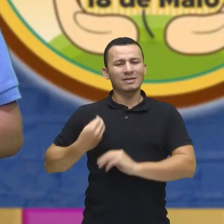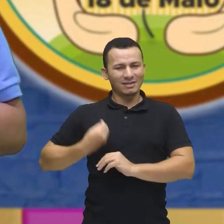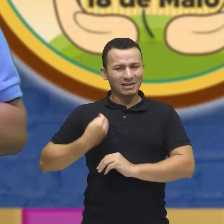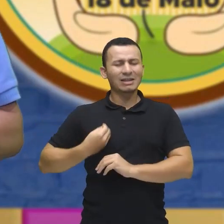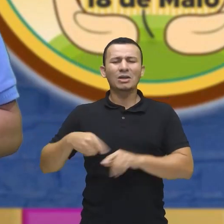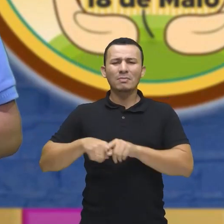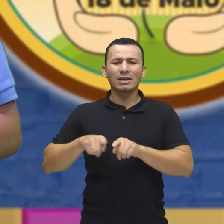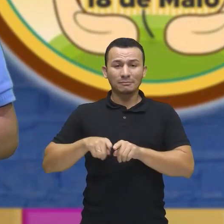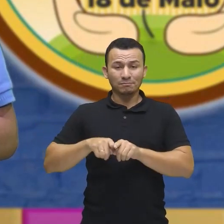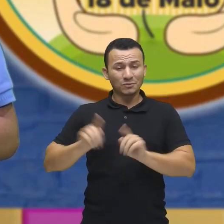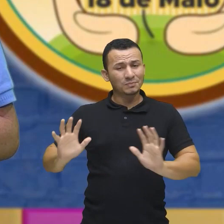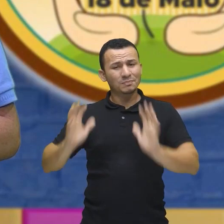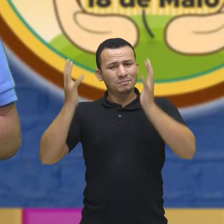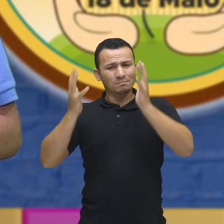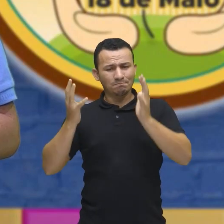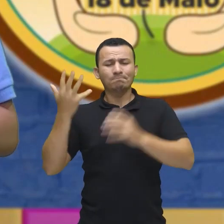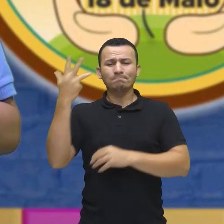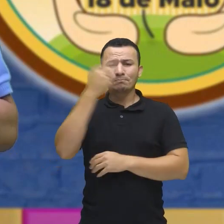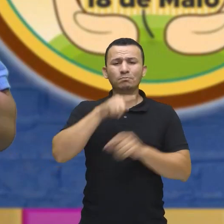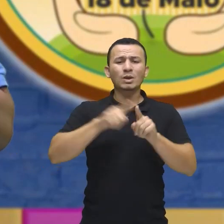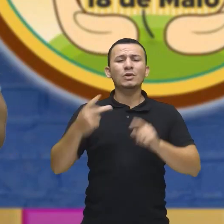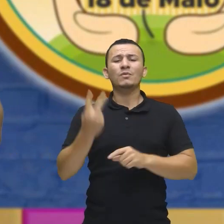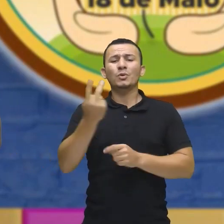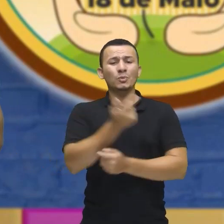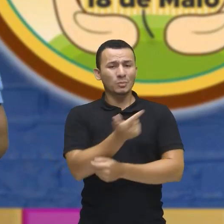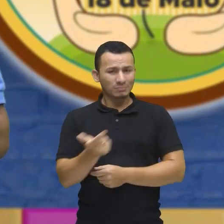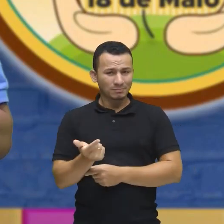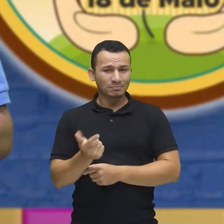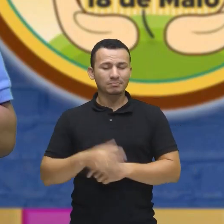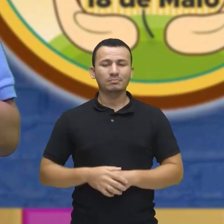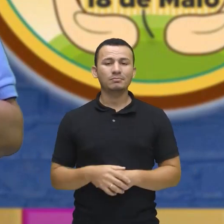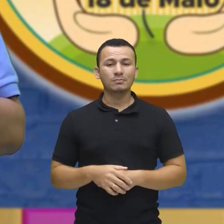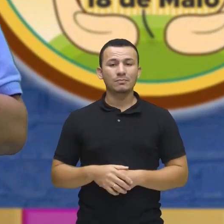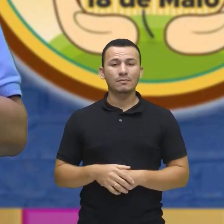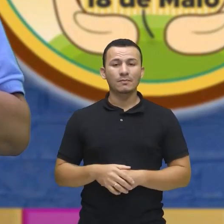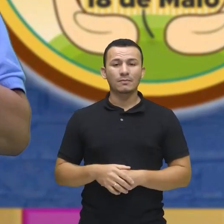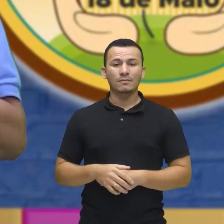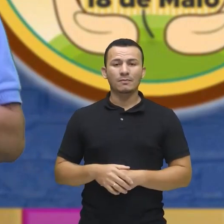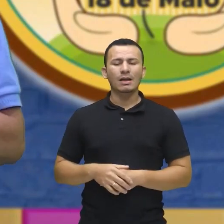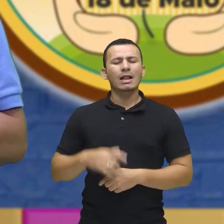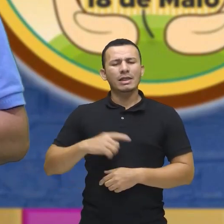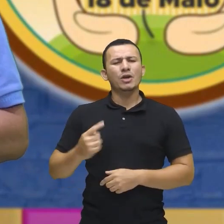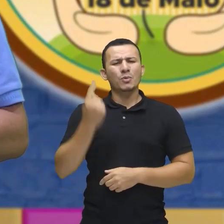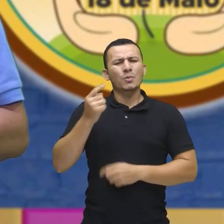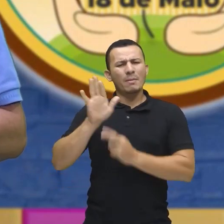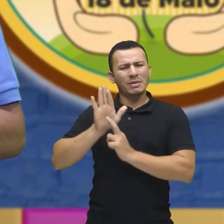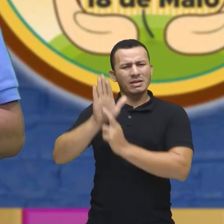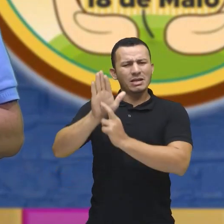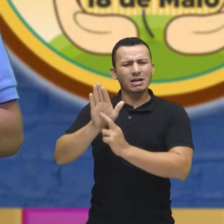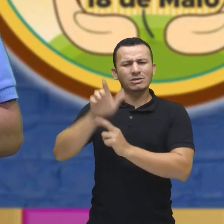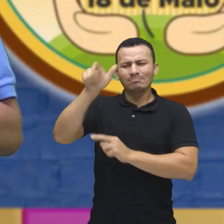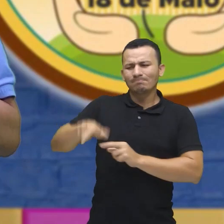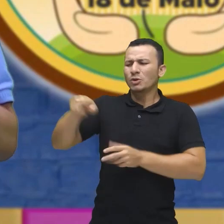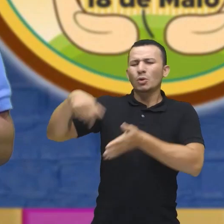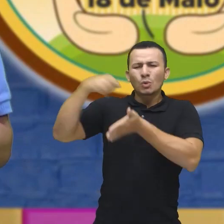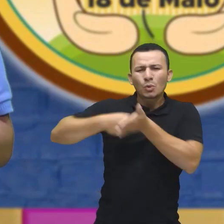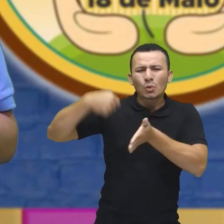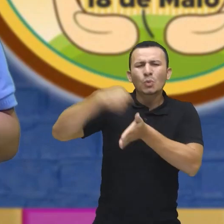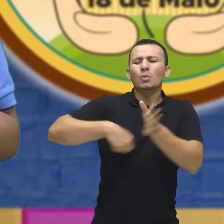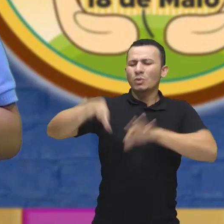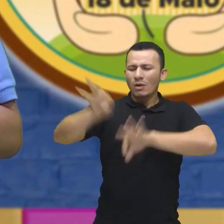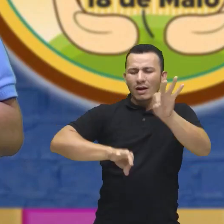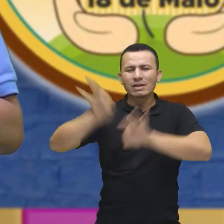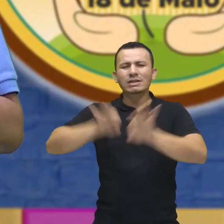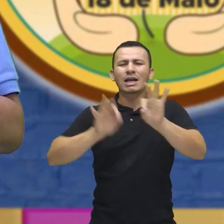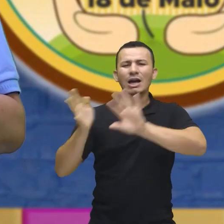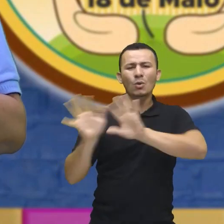E às vezes não é valorizado. Tem aquela pessoa que insiste em montar aquela quadrilha todo ano, fazer aquela dança.